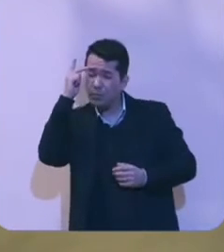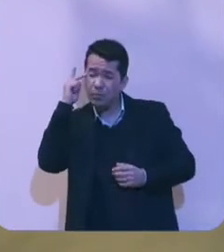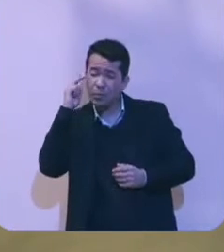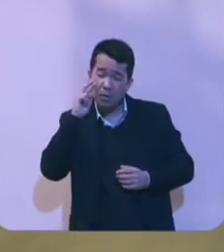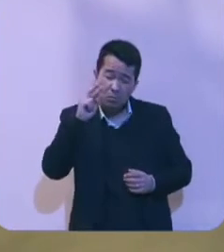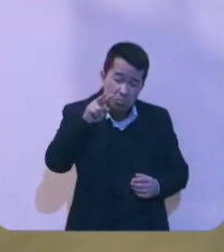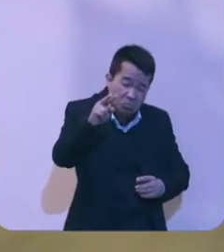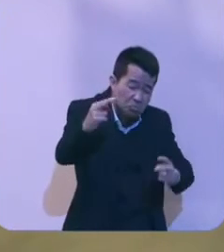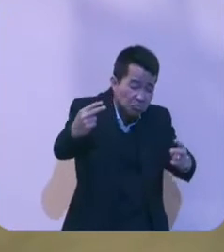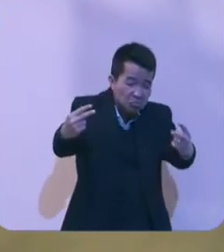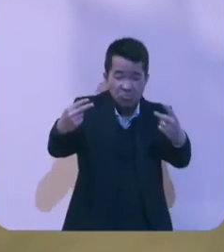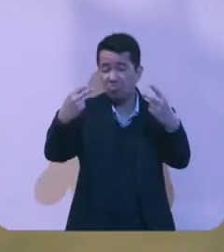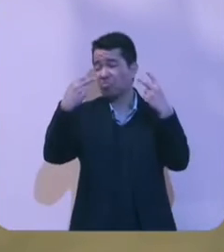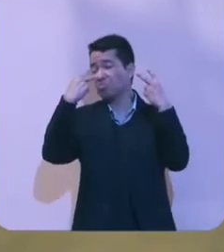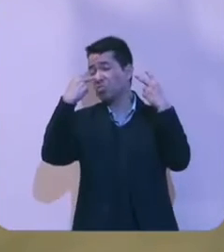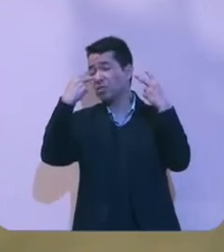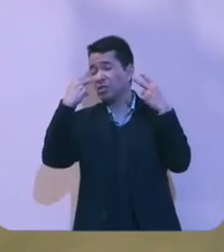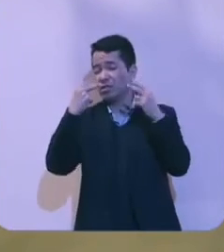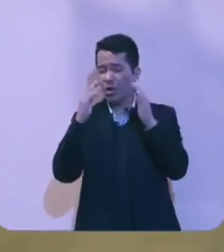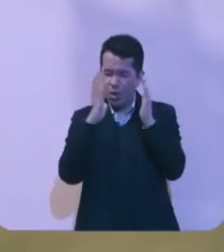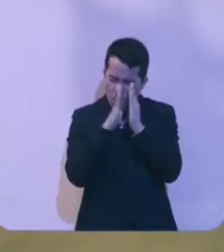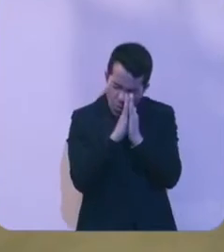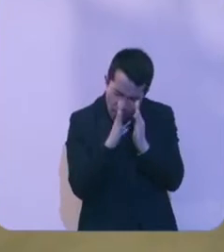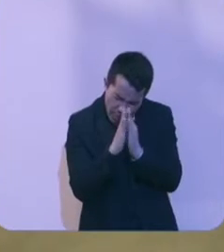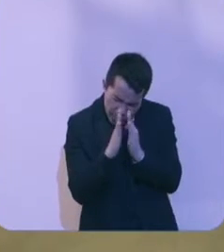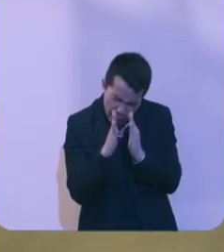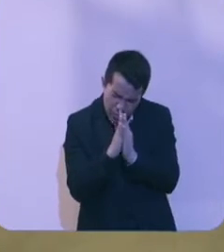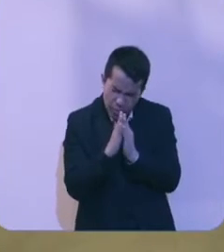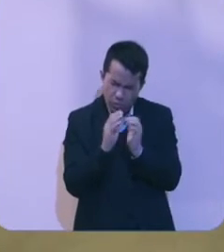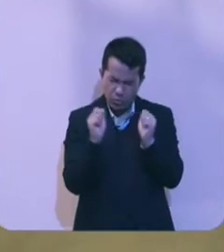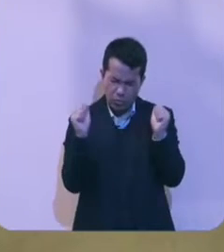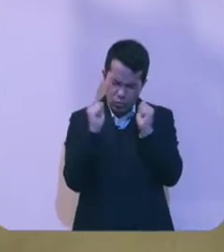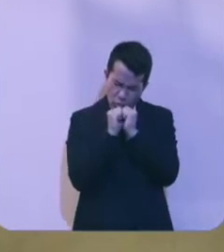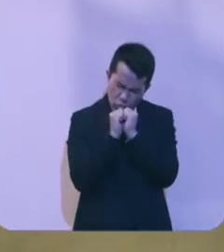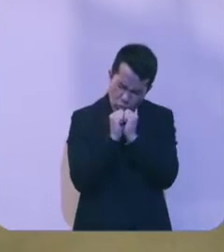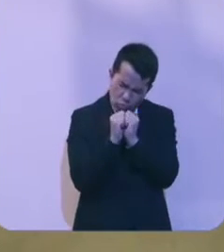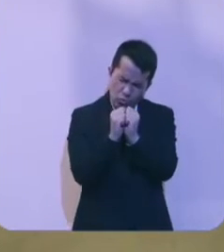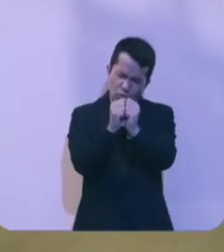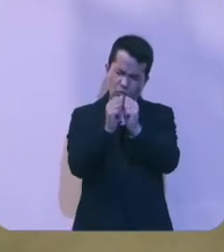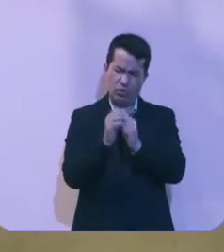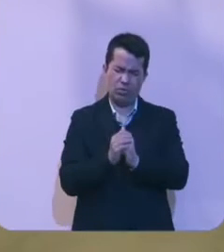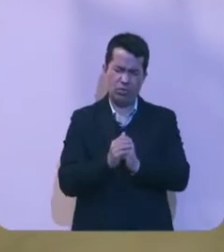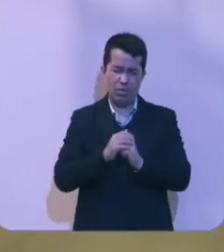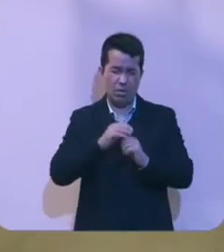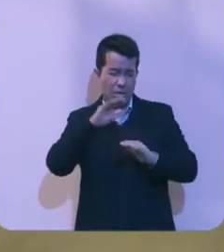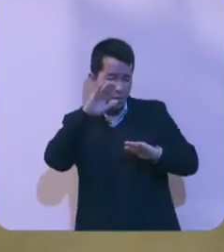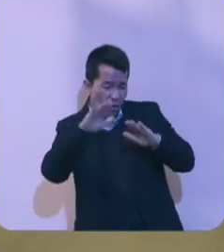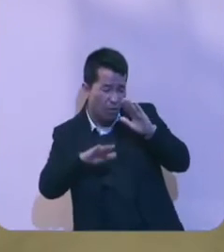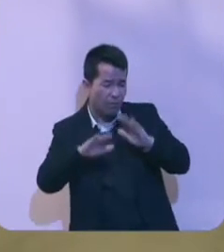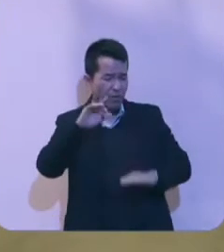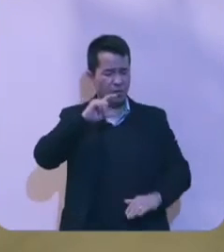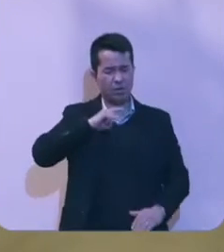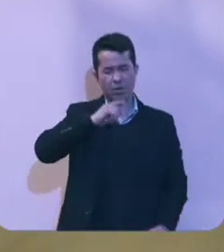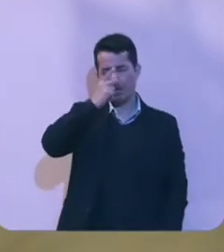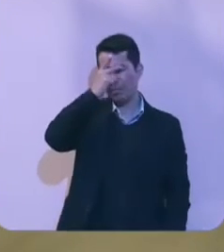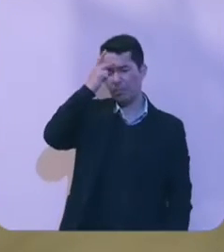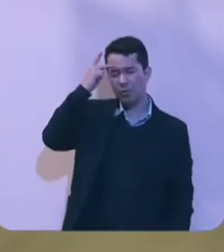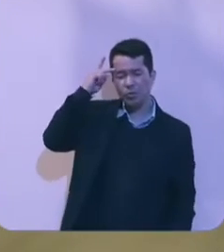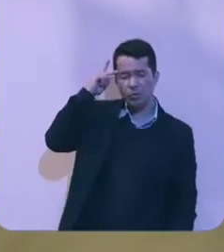pela fé buscando a tua face em oração, quem sabe pelo rádio, pela televisão,